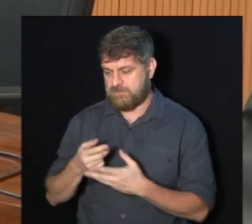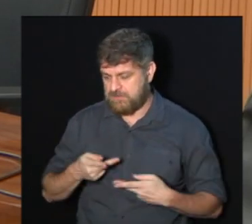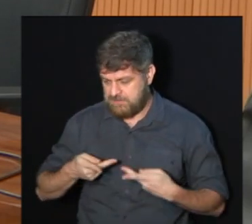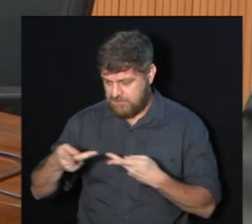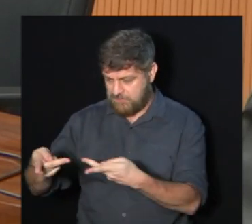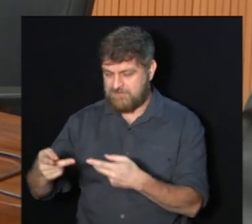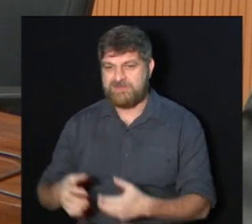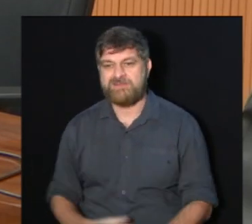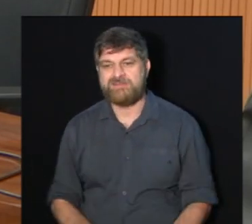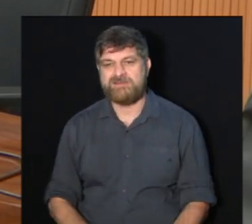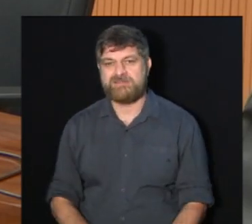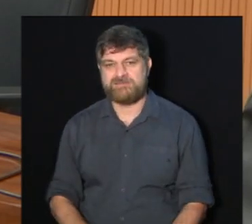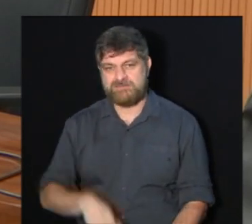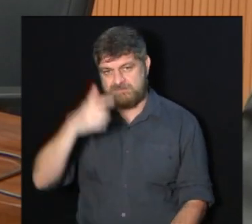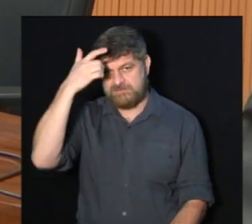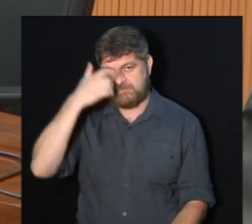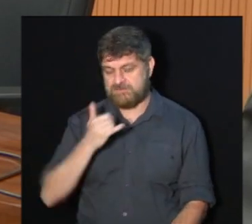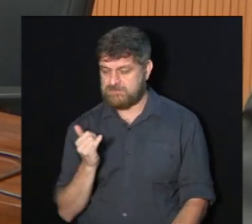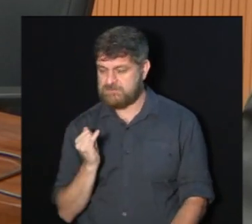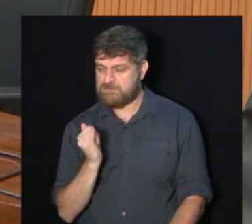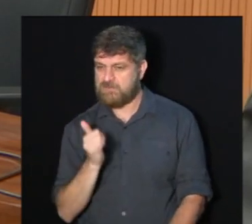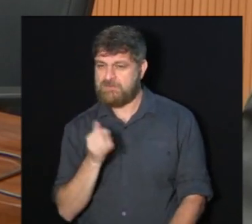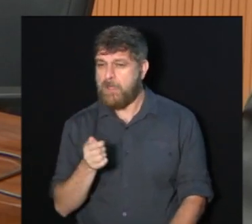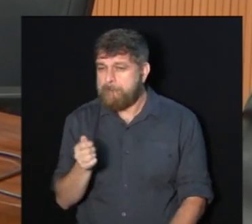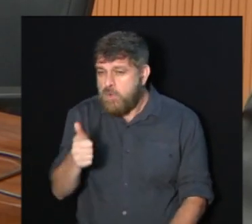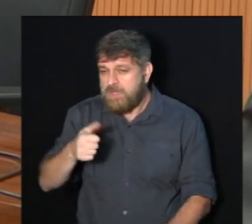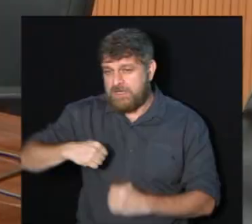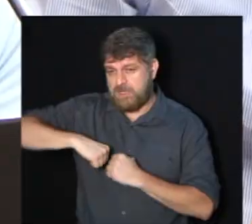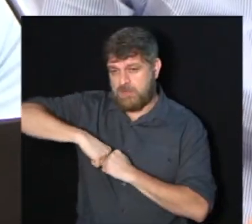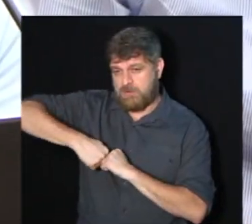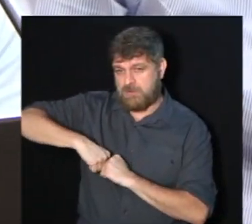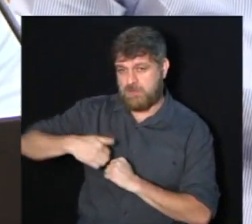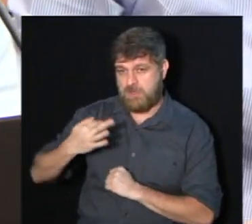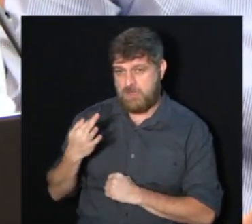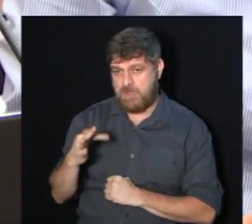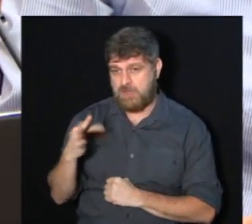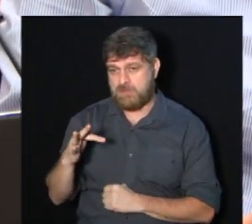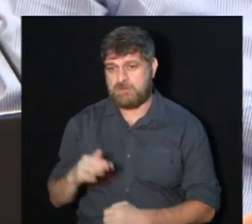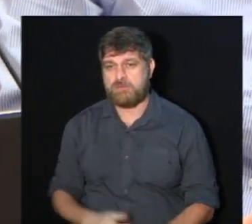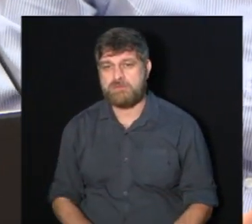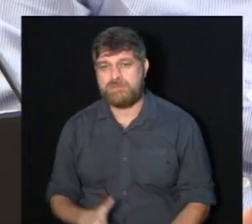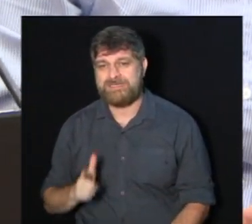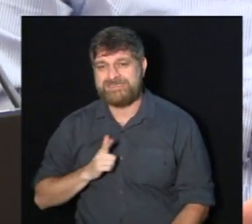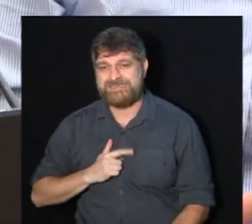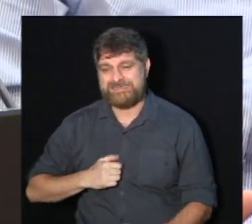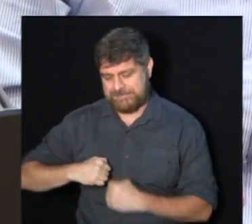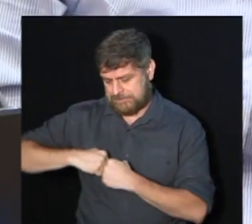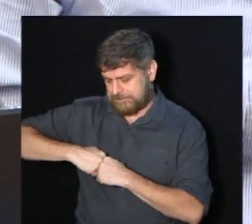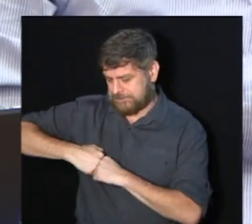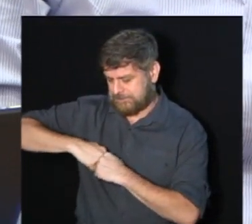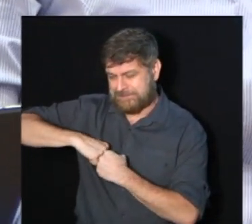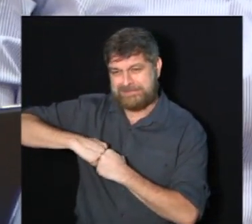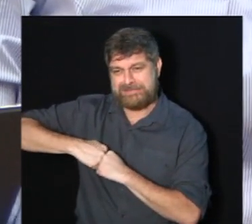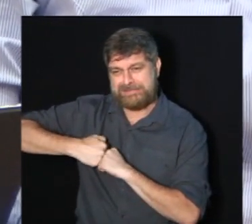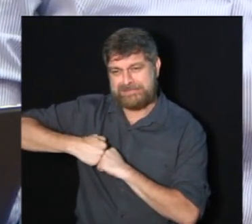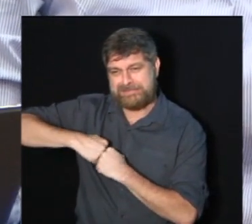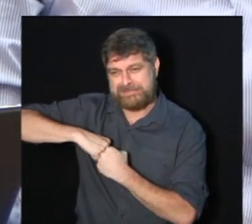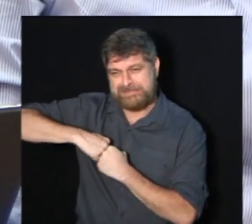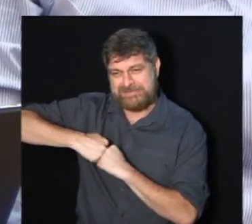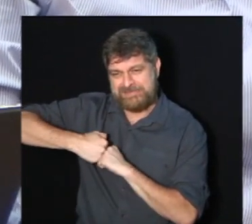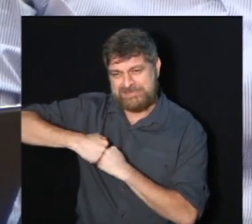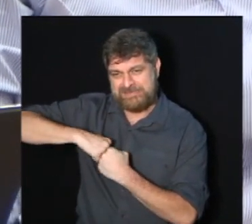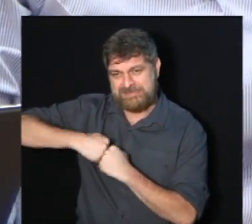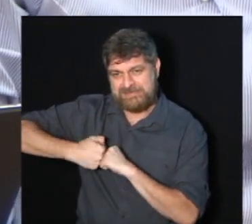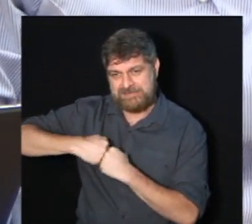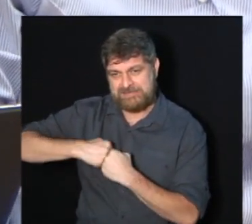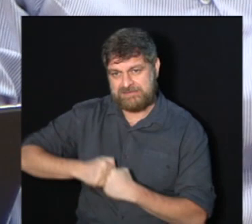Bom, eu vou falar um pouquinho sobre artrose, tá? Na verdade, a artrose nada mais é do que um desgaste da cartilagem. Se você não teve,